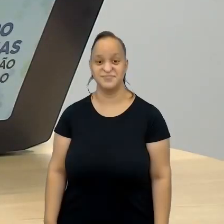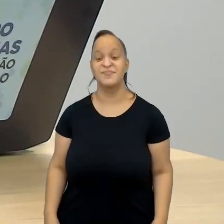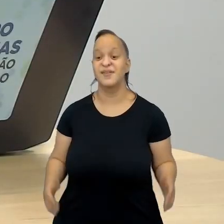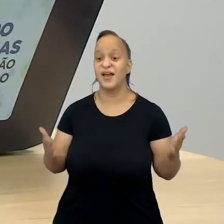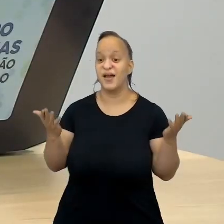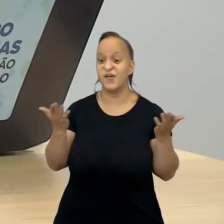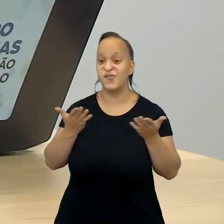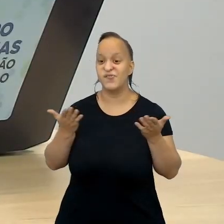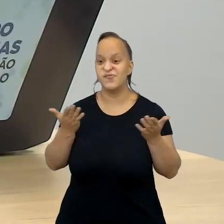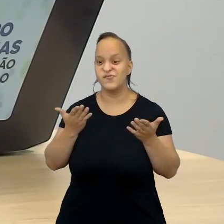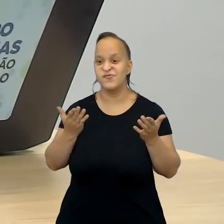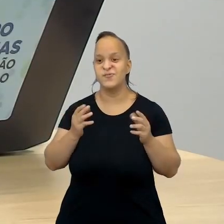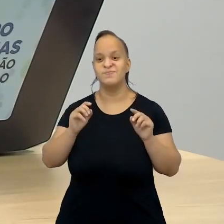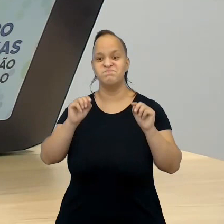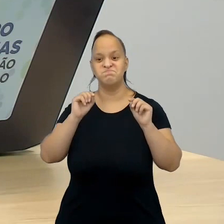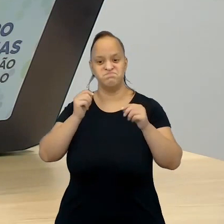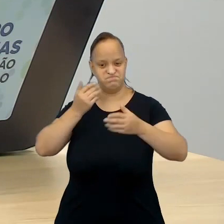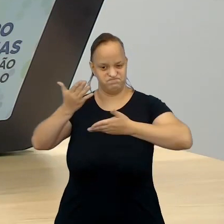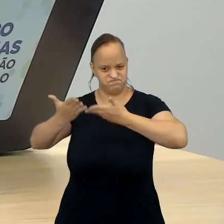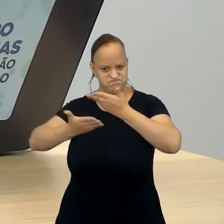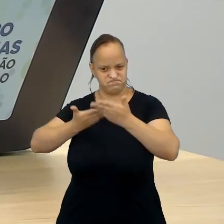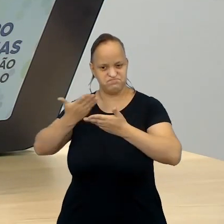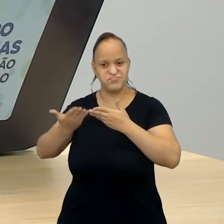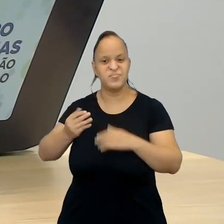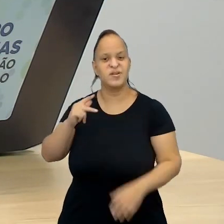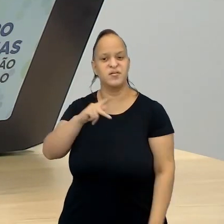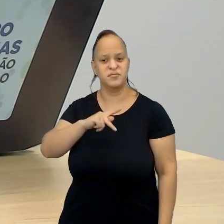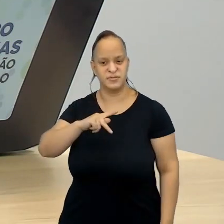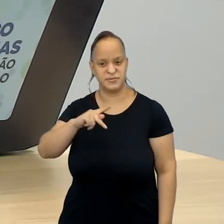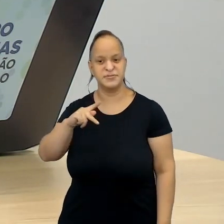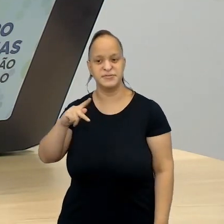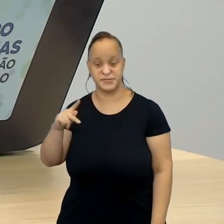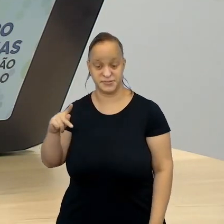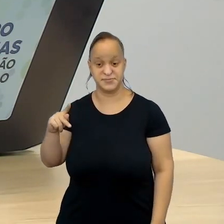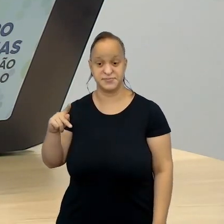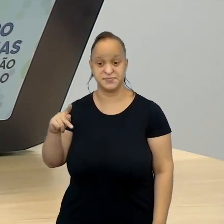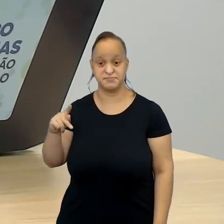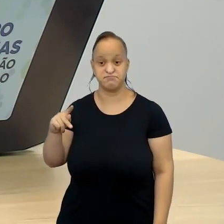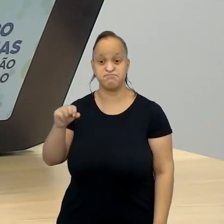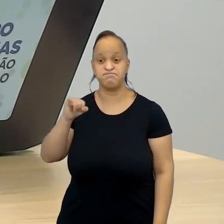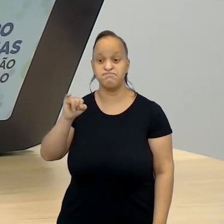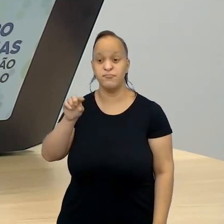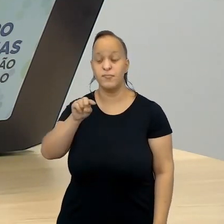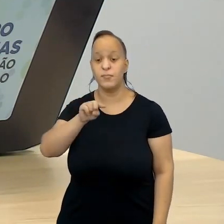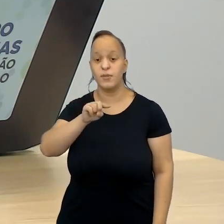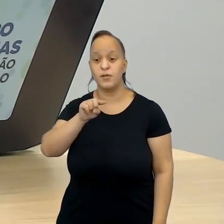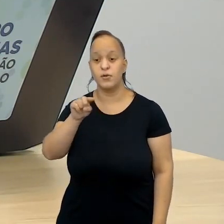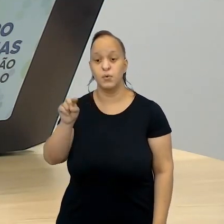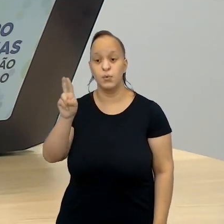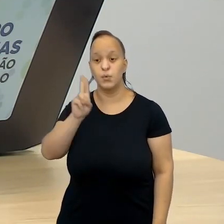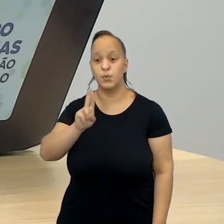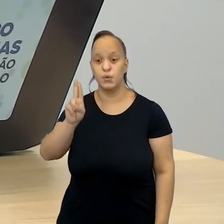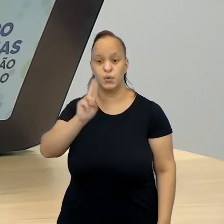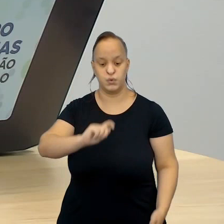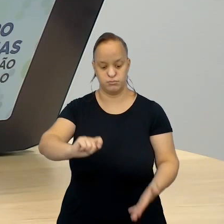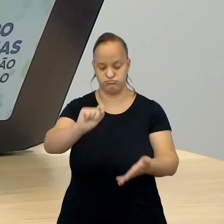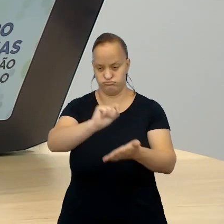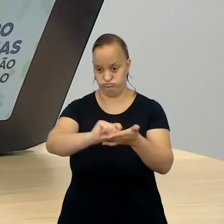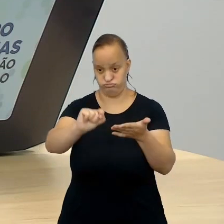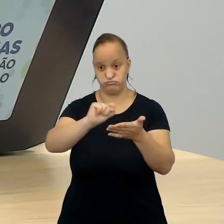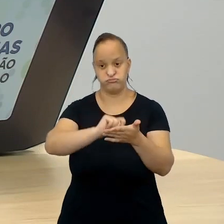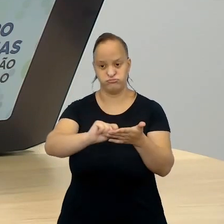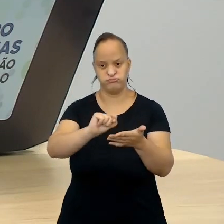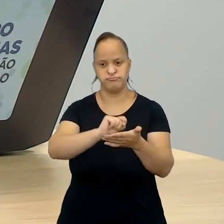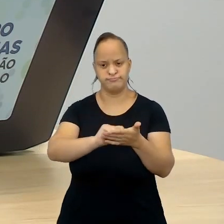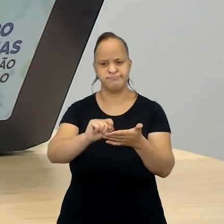Agora, professor, vamos fazer uma interação professor-professor, né? Se você utilizar o diário de bordo, certamente você